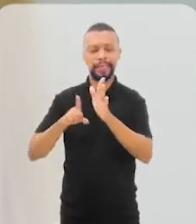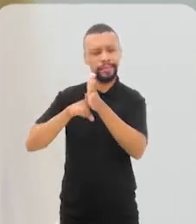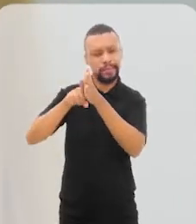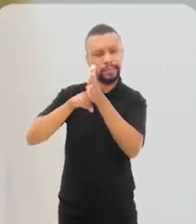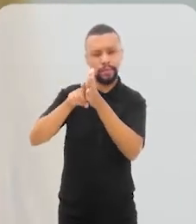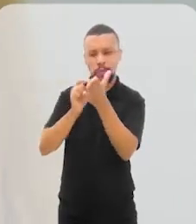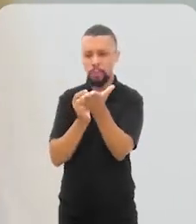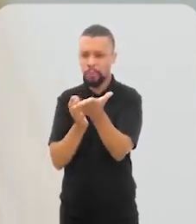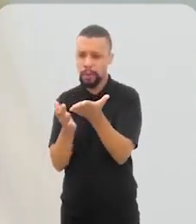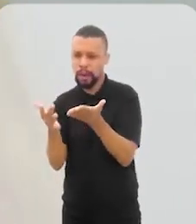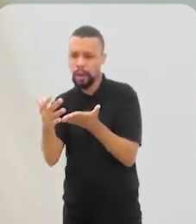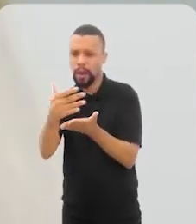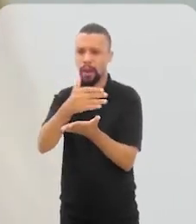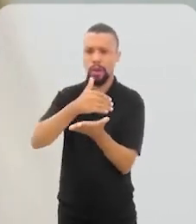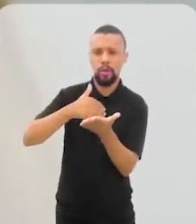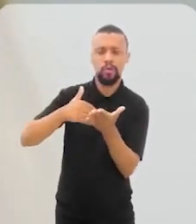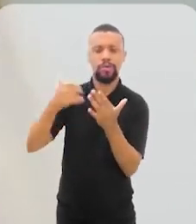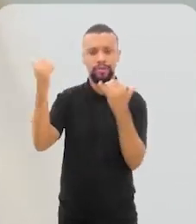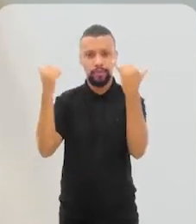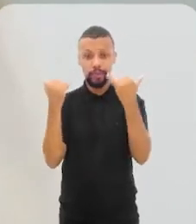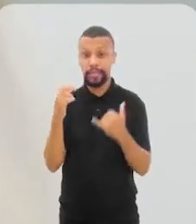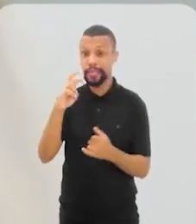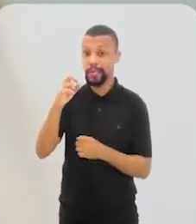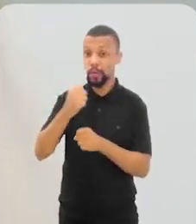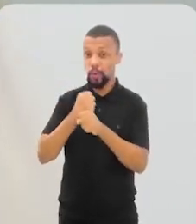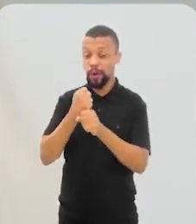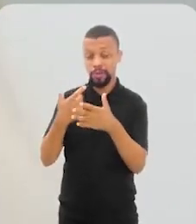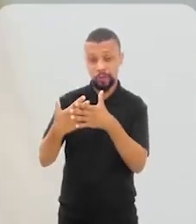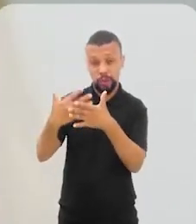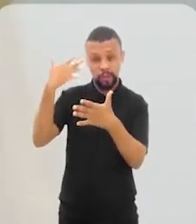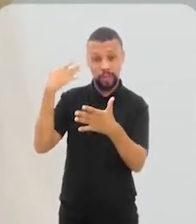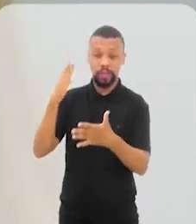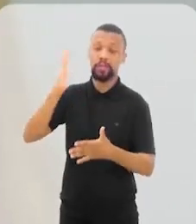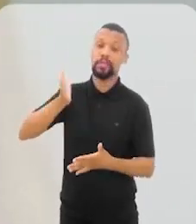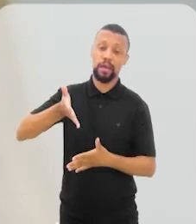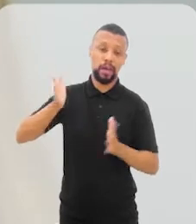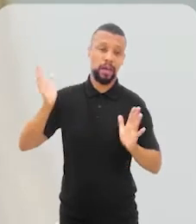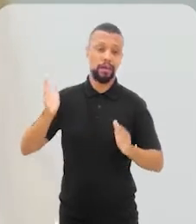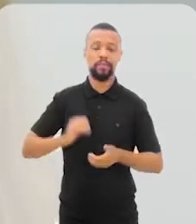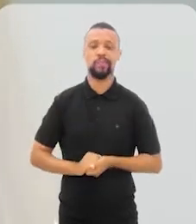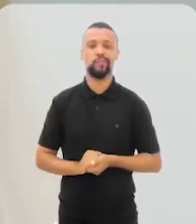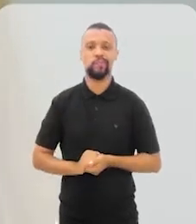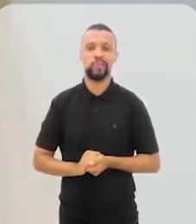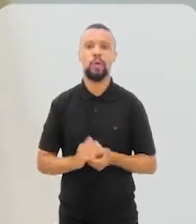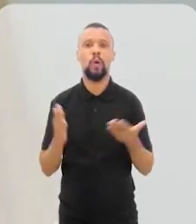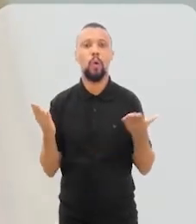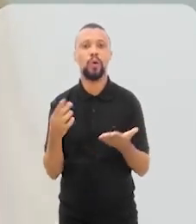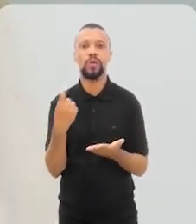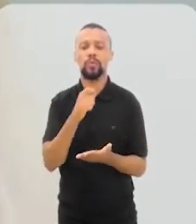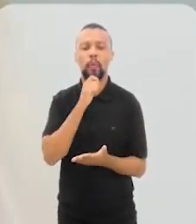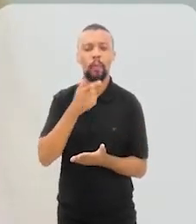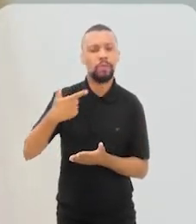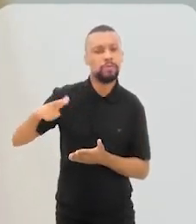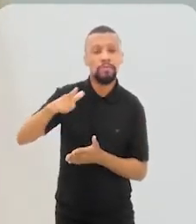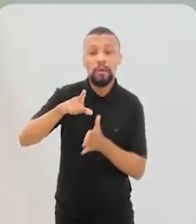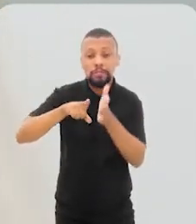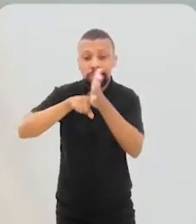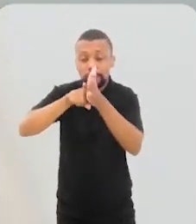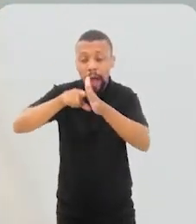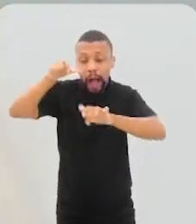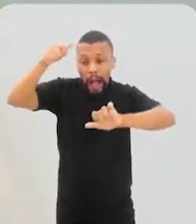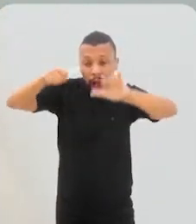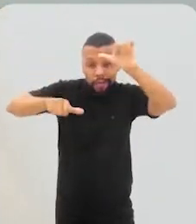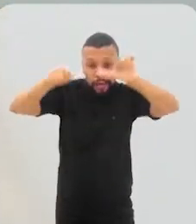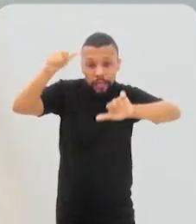esses levantamentos já têm mais de 5 anos de existência. Então, hoje, a gente não tem nenhum mapa, né? Nenhum diagnóstico